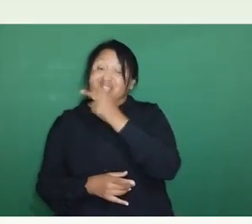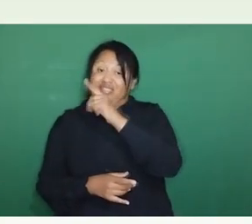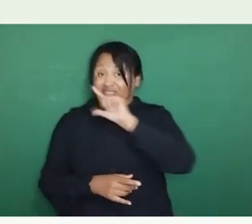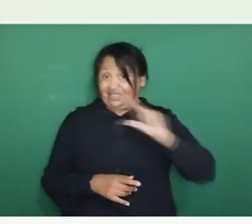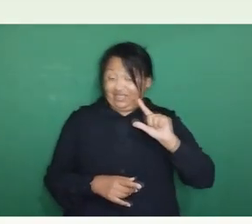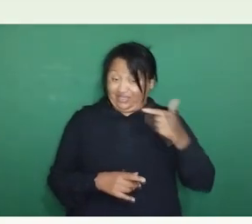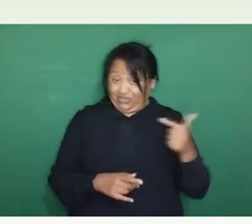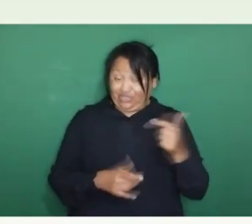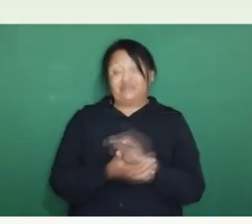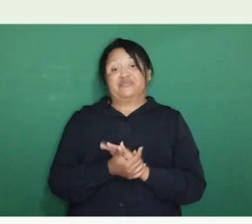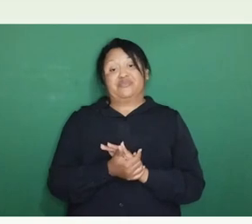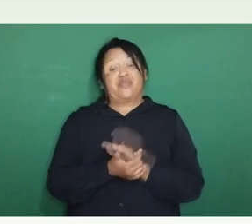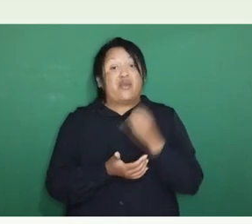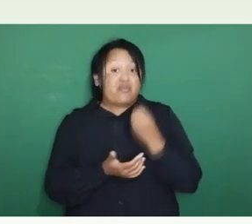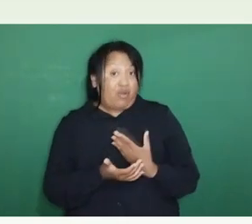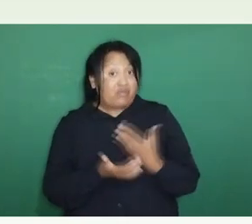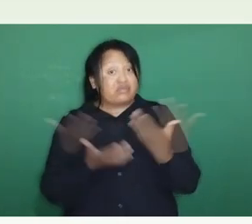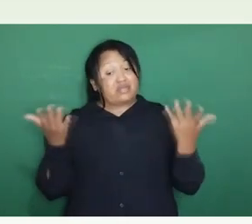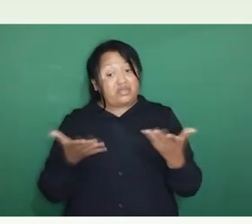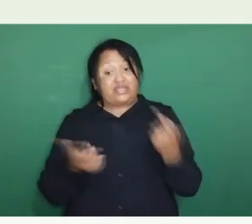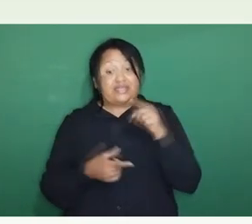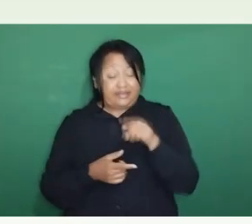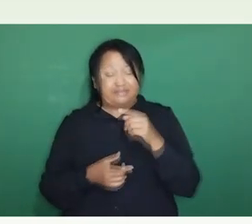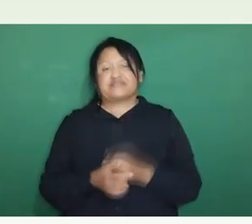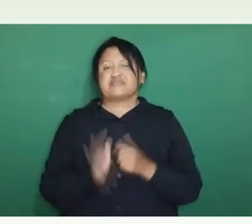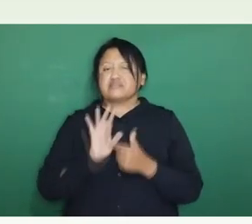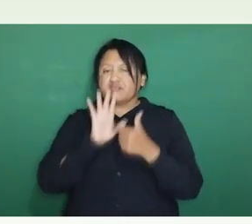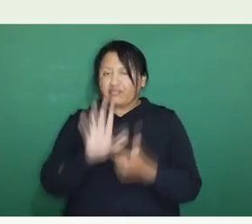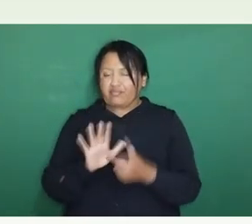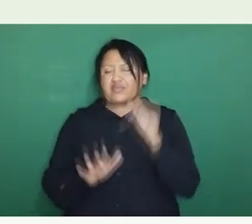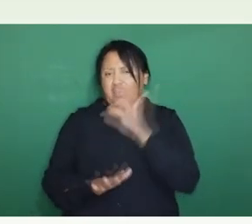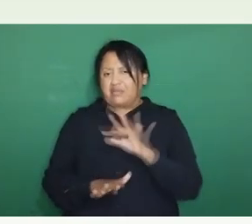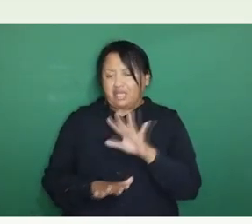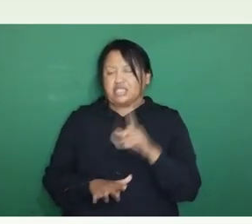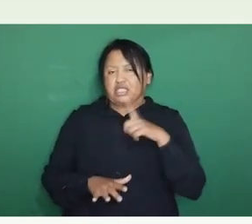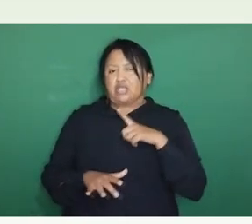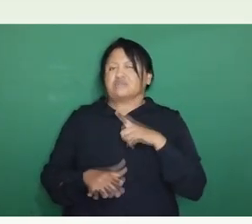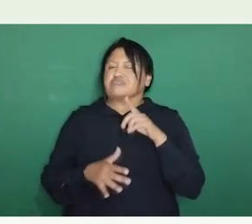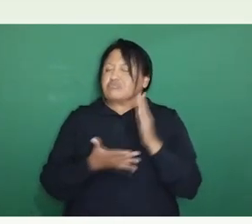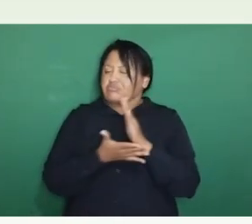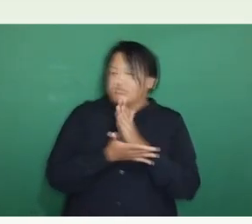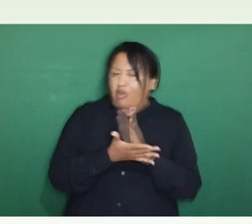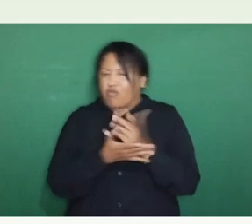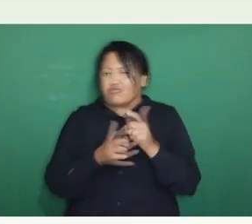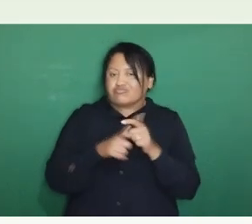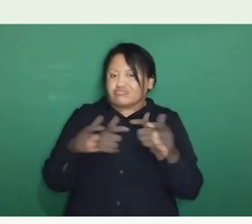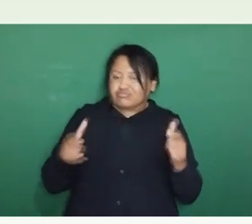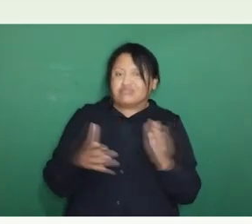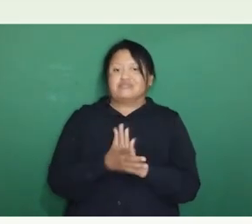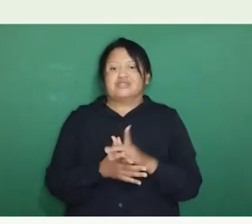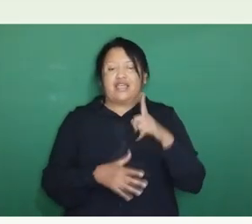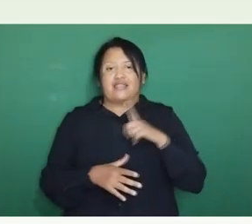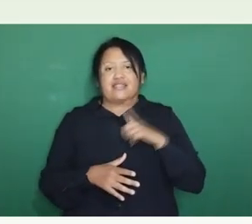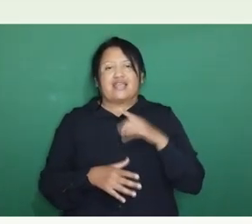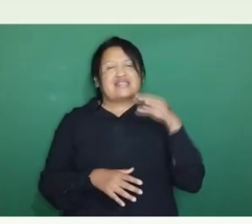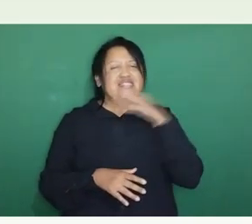bom nesse ponto aqui já tem um certo volume Tá certo temperatura